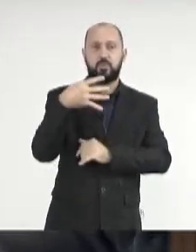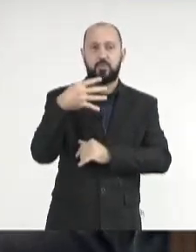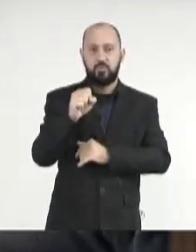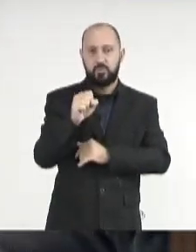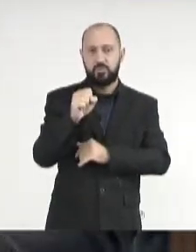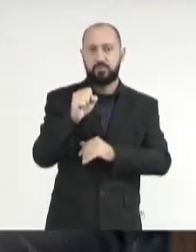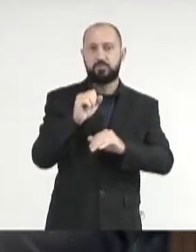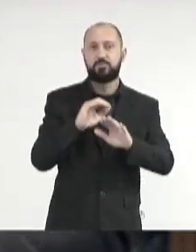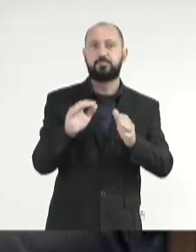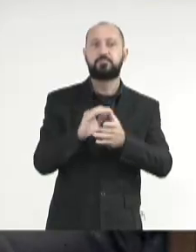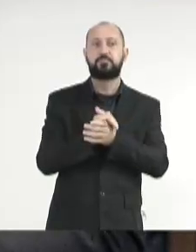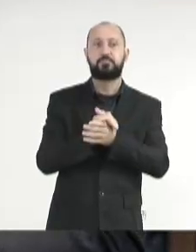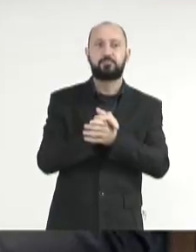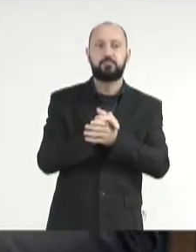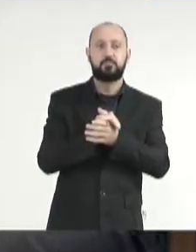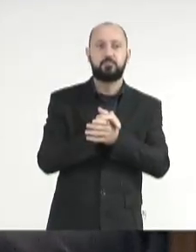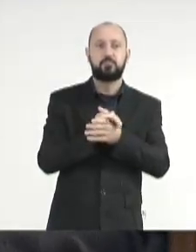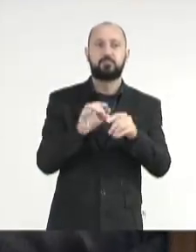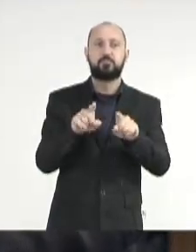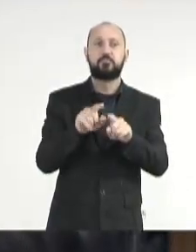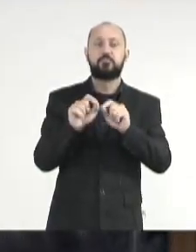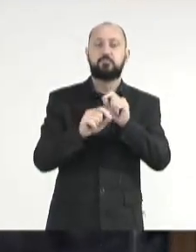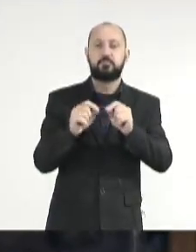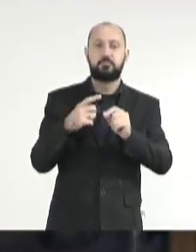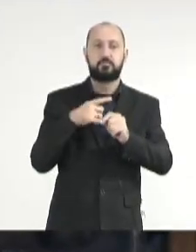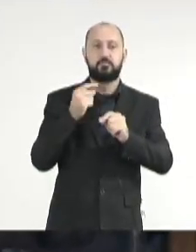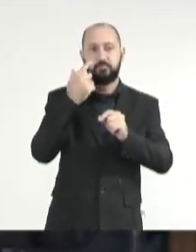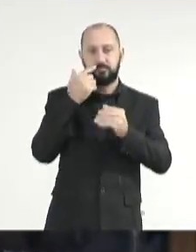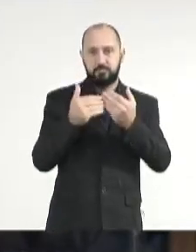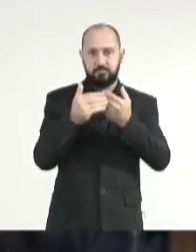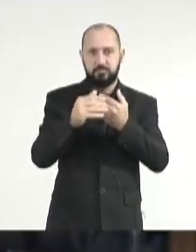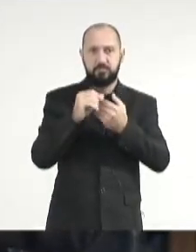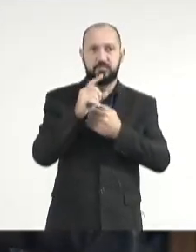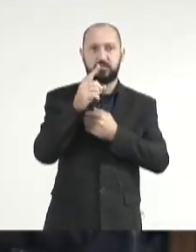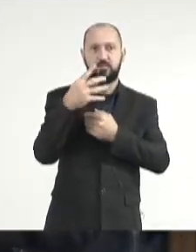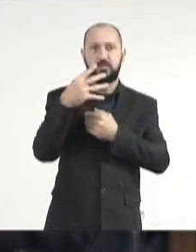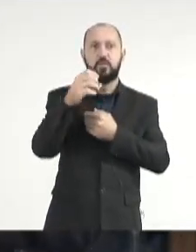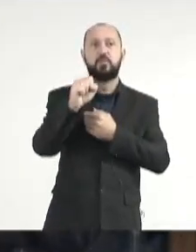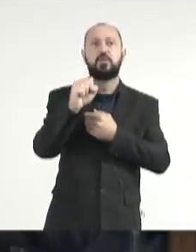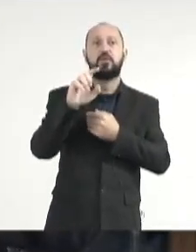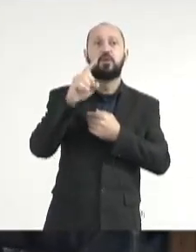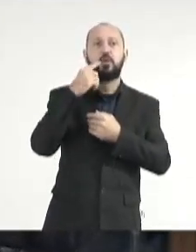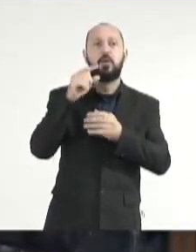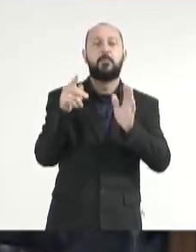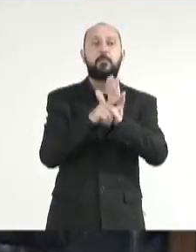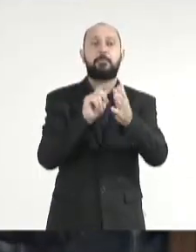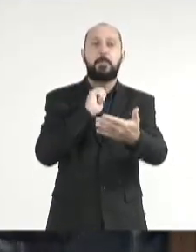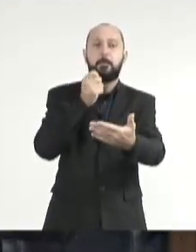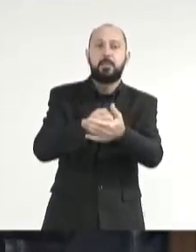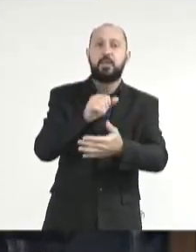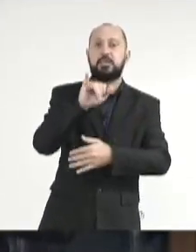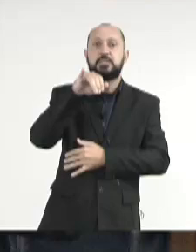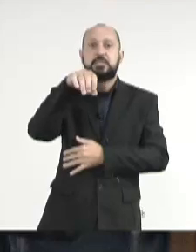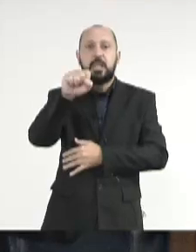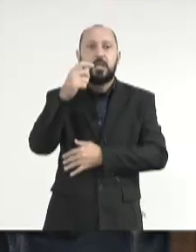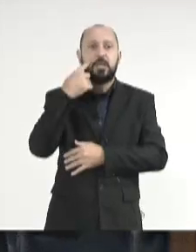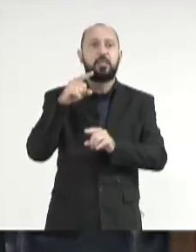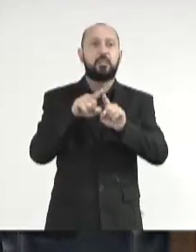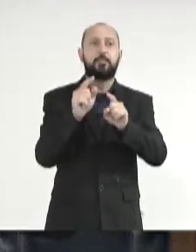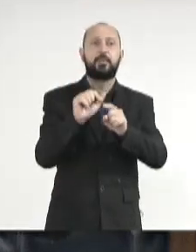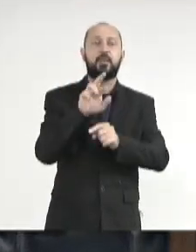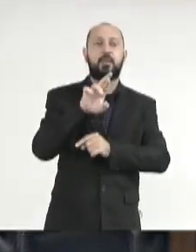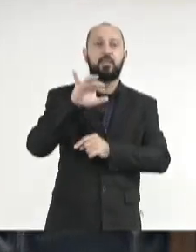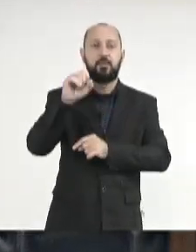traz, Gustavo. E também, né, Thiago, na mesma seara, o projeto de lei 149 diz respeito ao pagamento de ICMS e também de